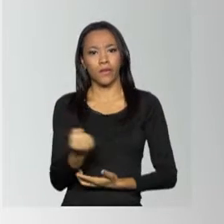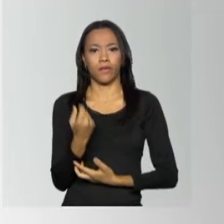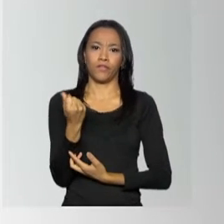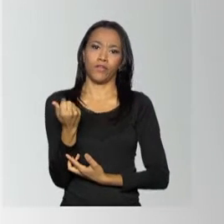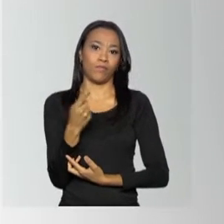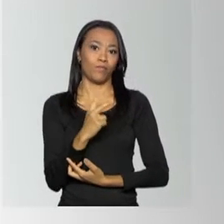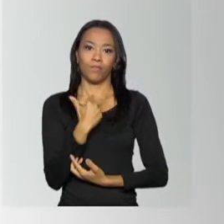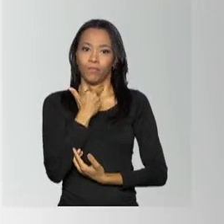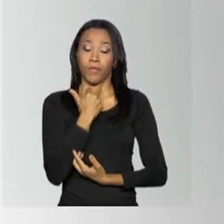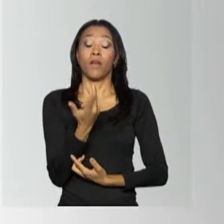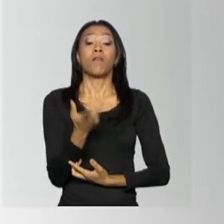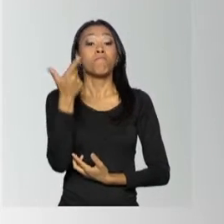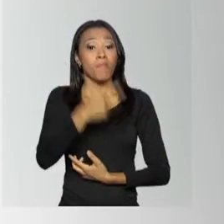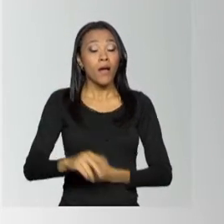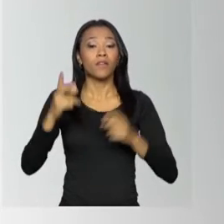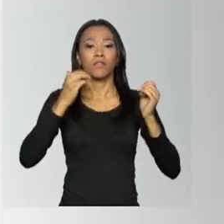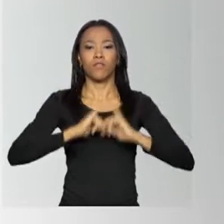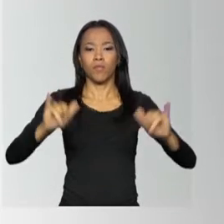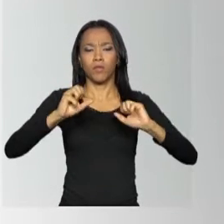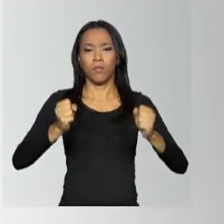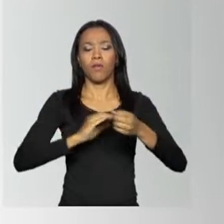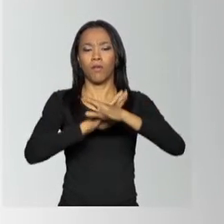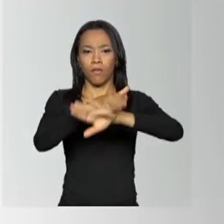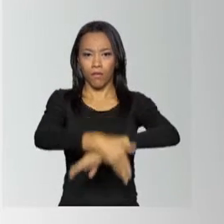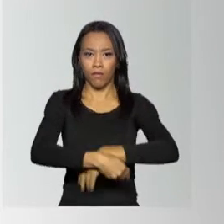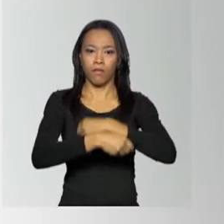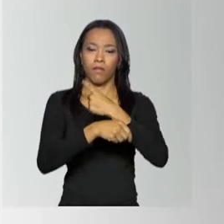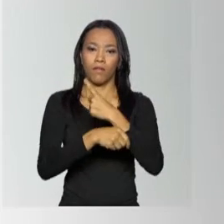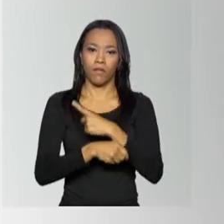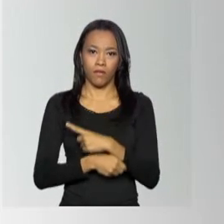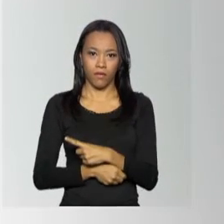ano. Saiba mais em